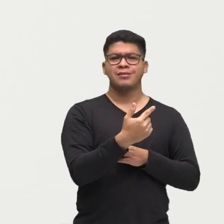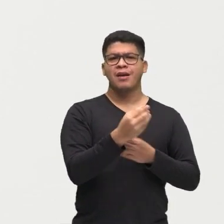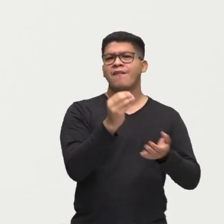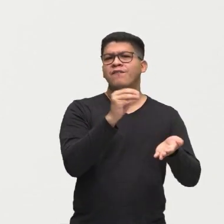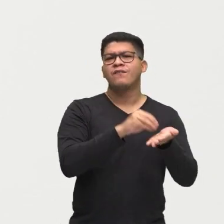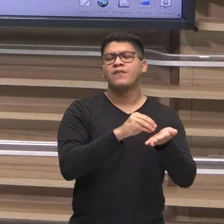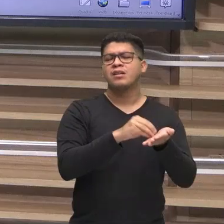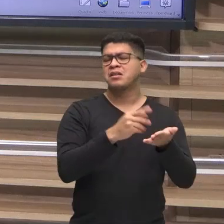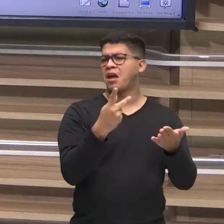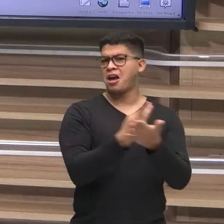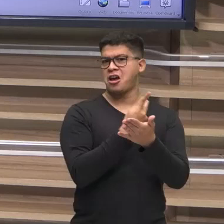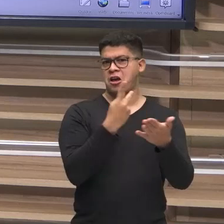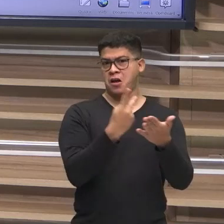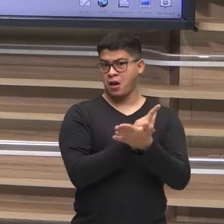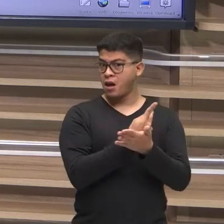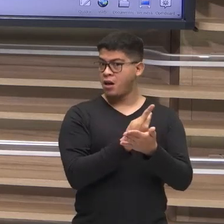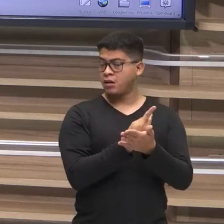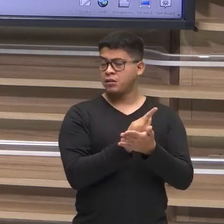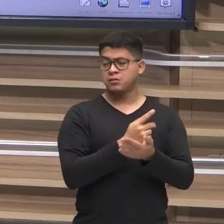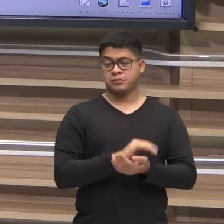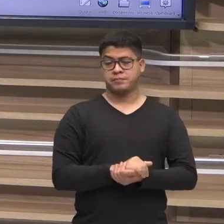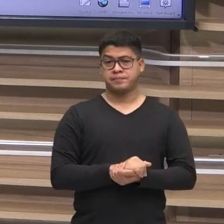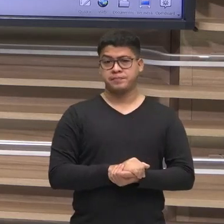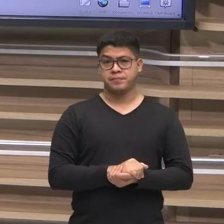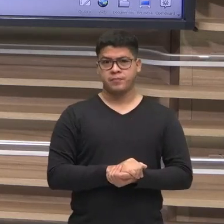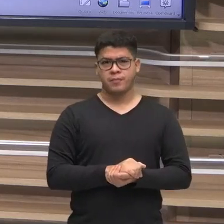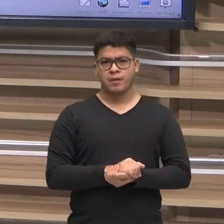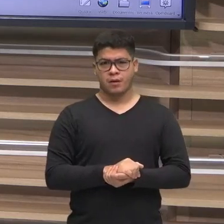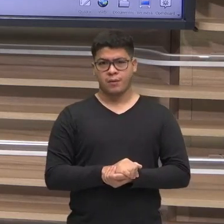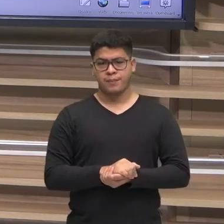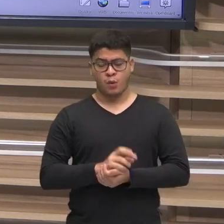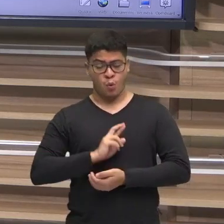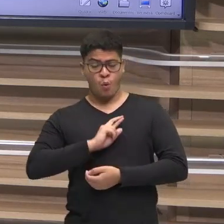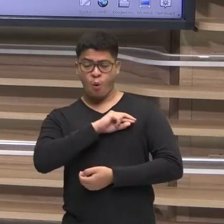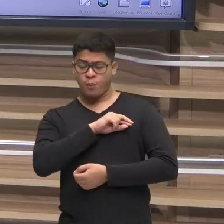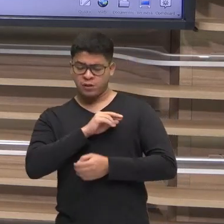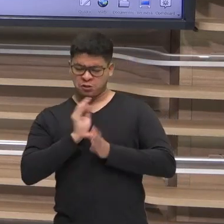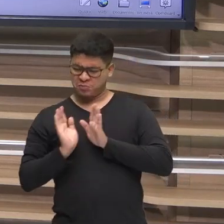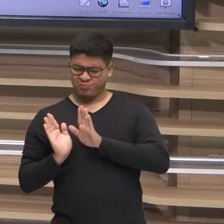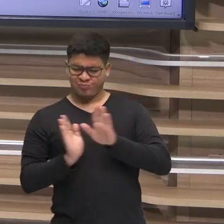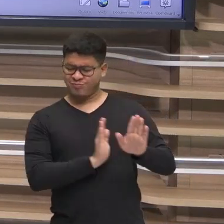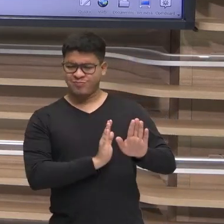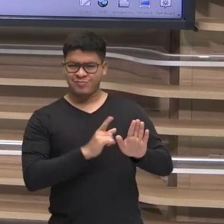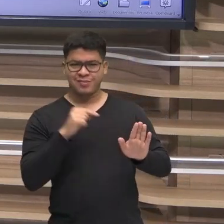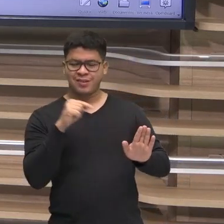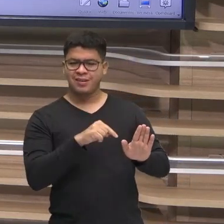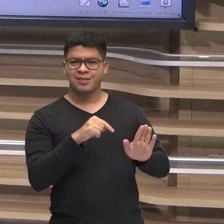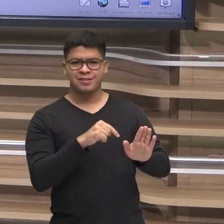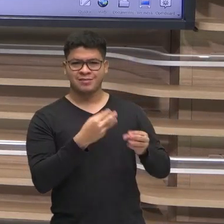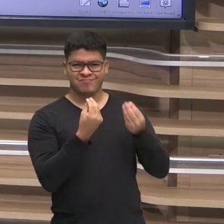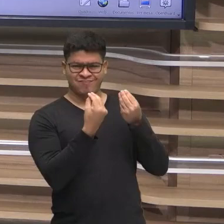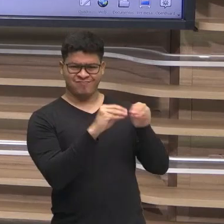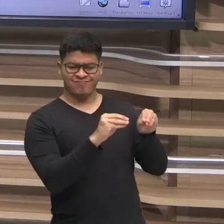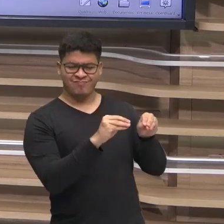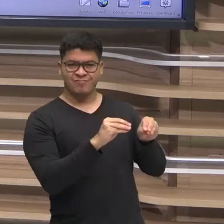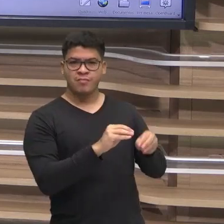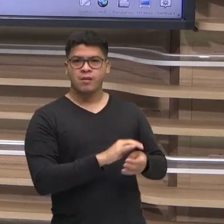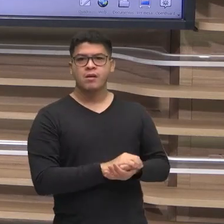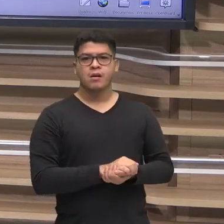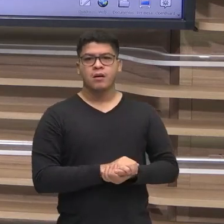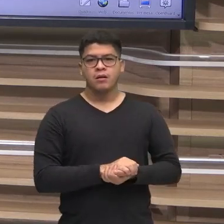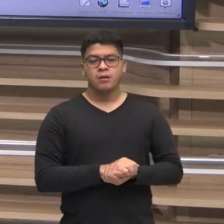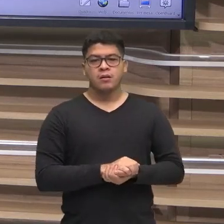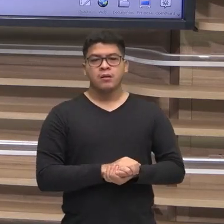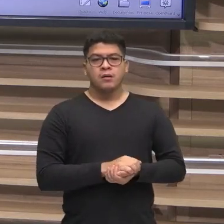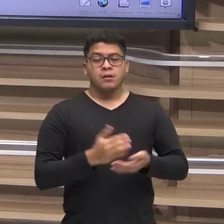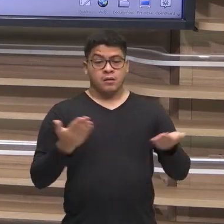são retomadas, certo? O romantismo até se opõe a esse período literário, ok? Então percebam